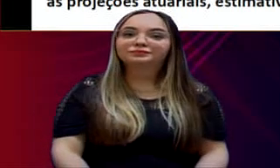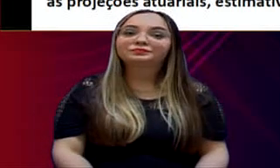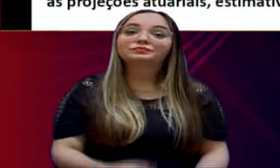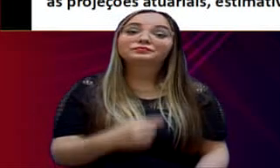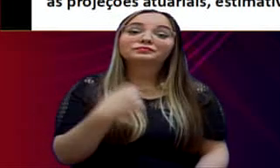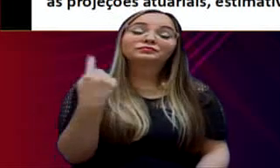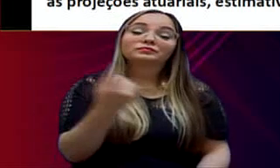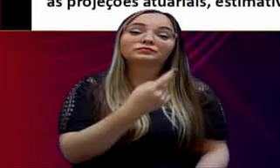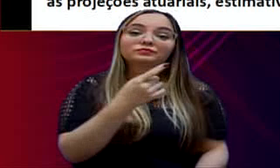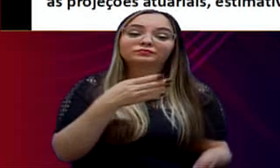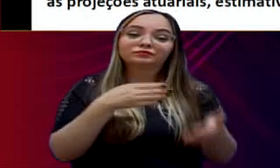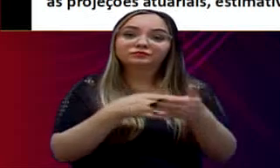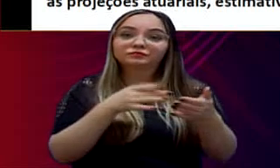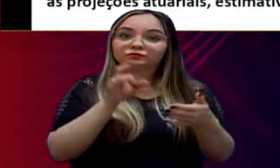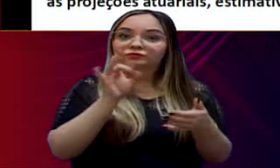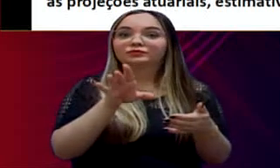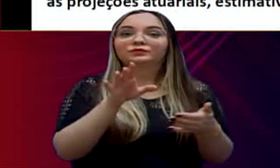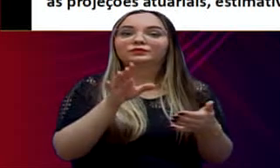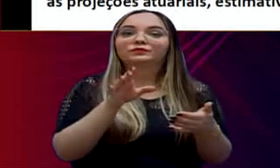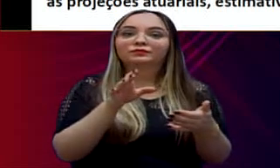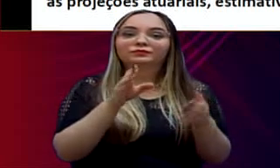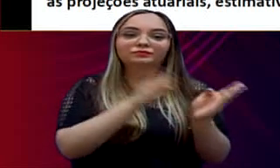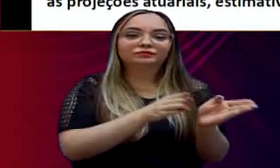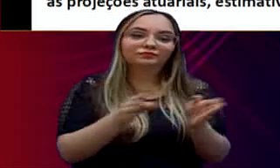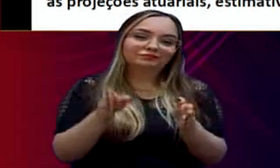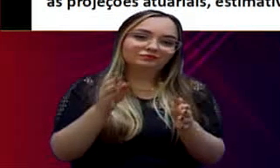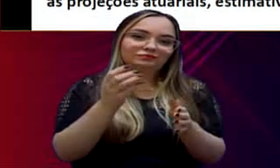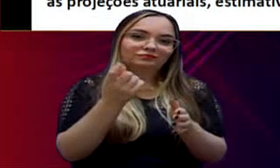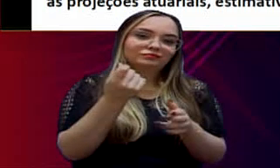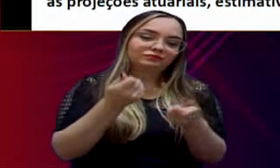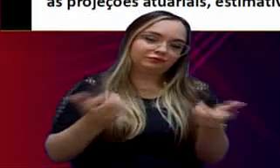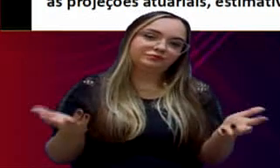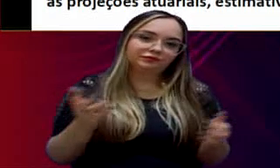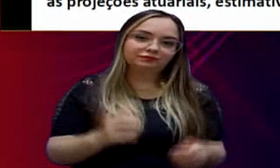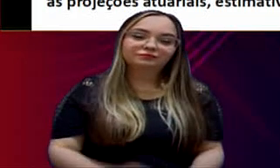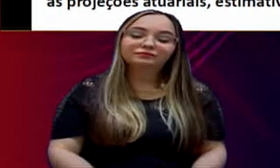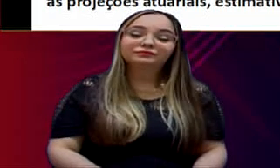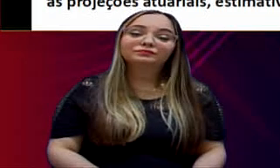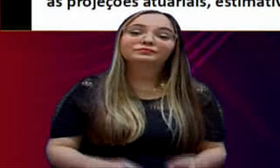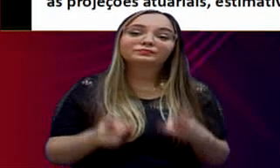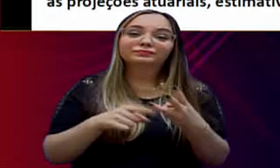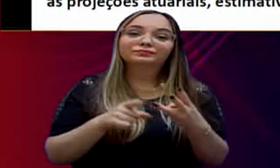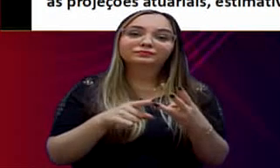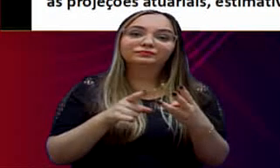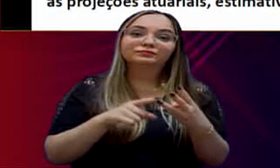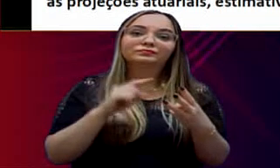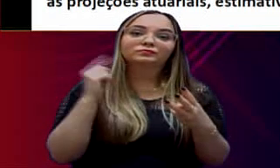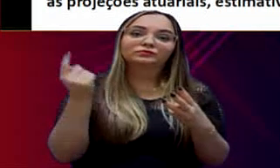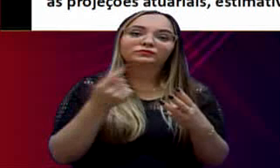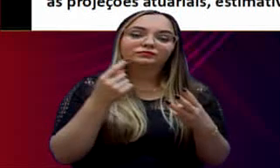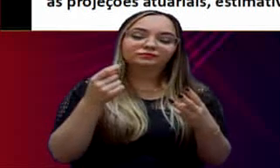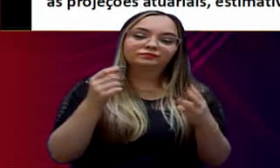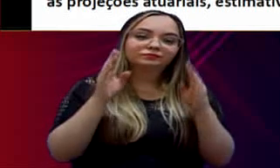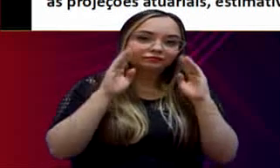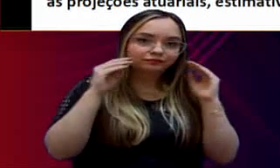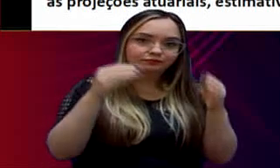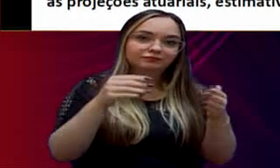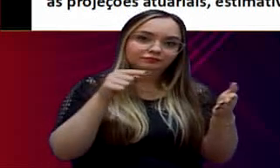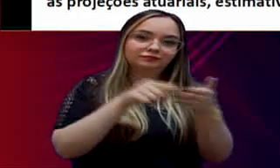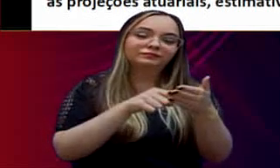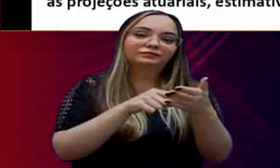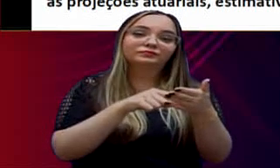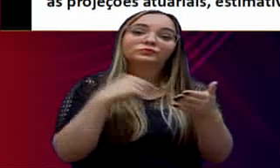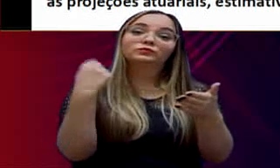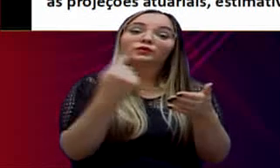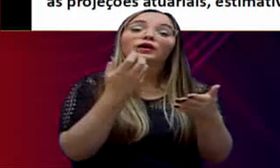limites da programação de despesa três das metas fiscais Então dentro dessa lei nós estabelecemos a